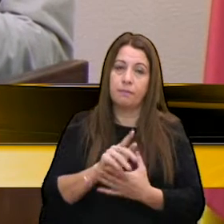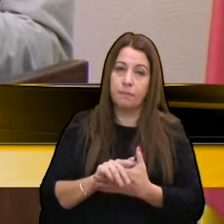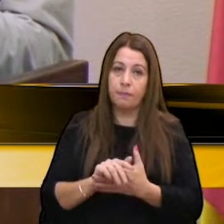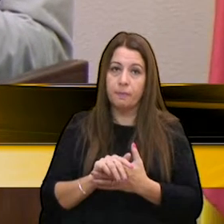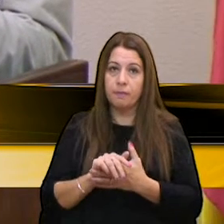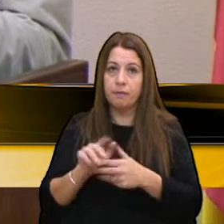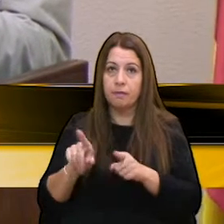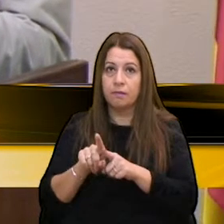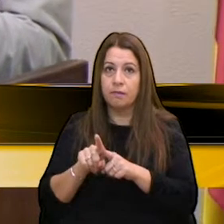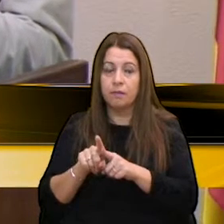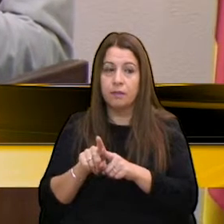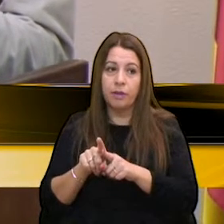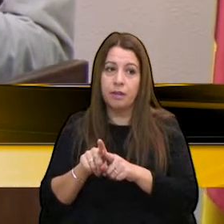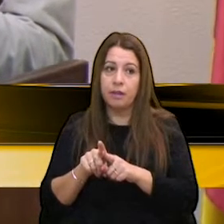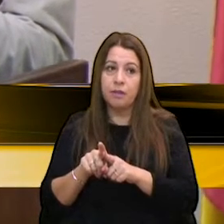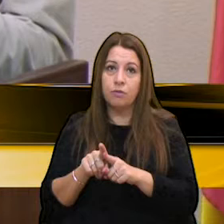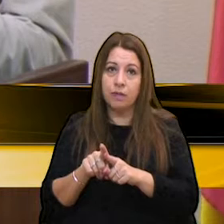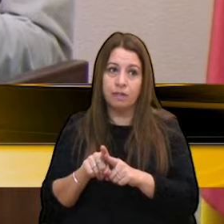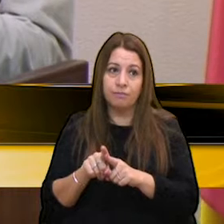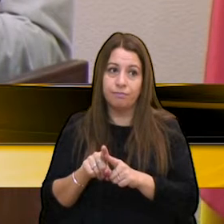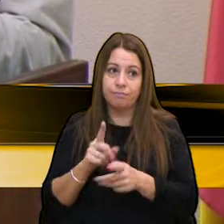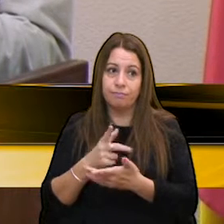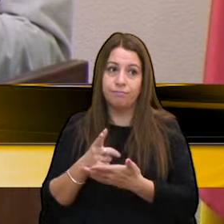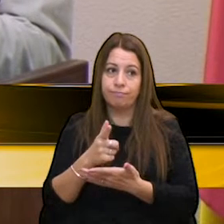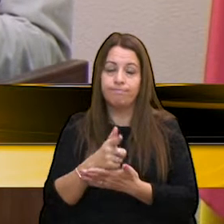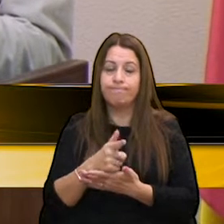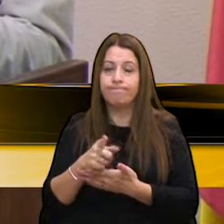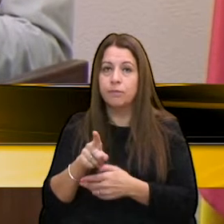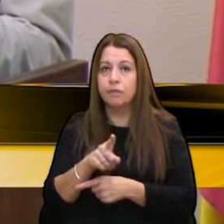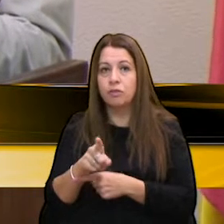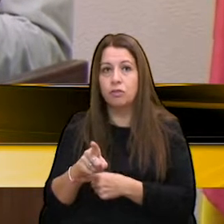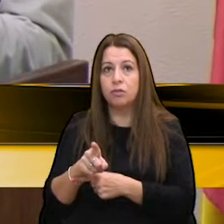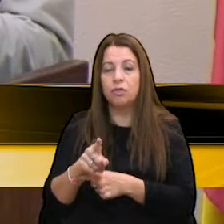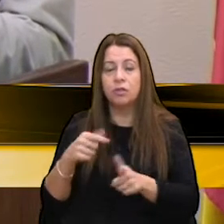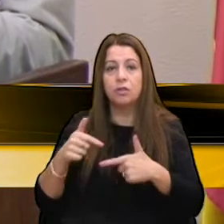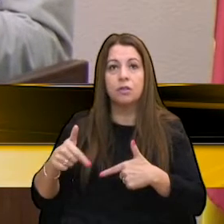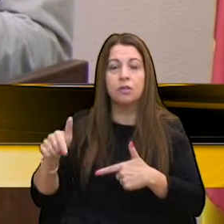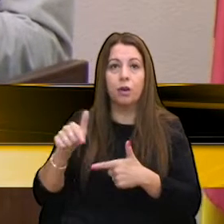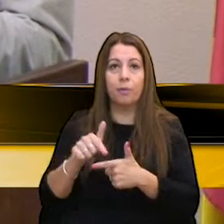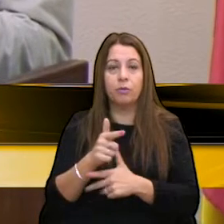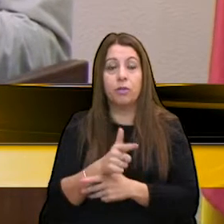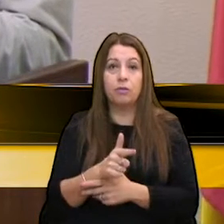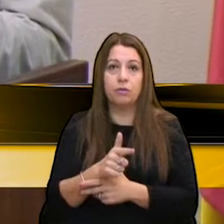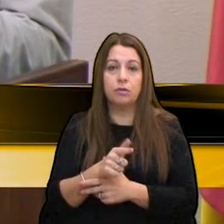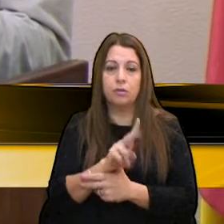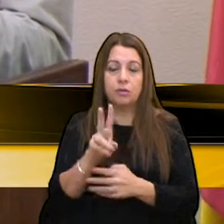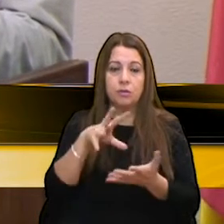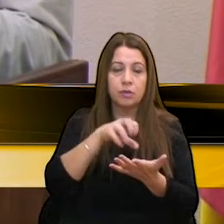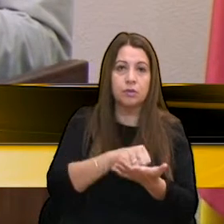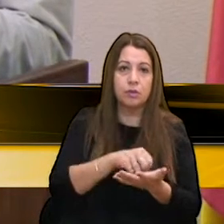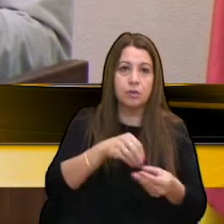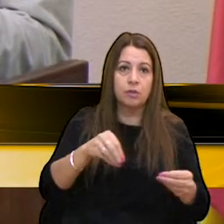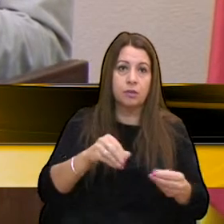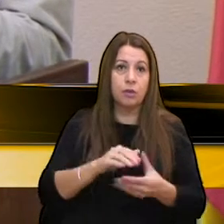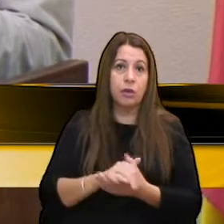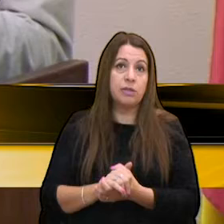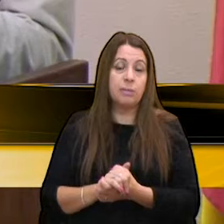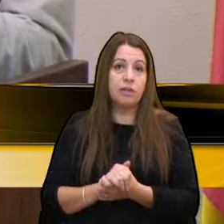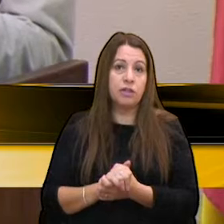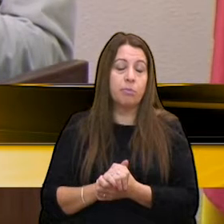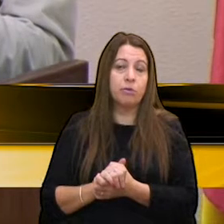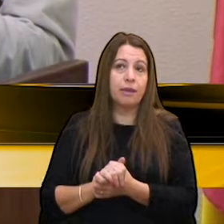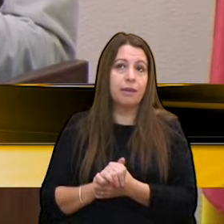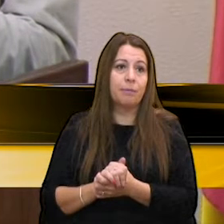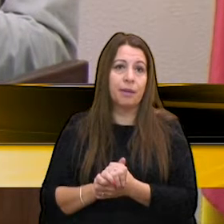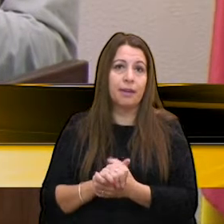ativas e dinâmicas, maior será o número de postos de trabalho ou de ocupação